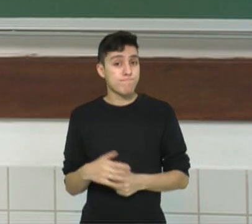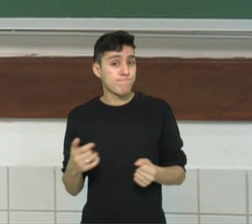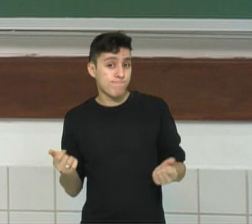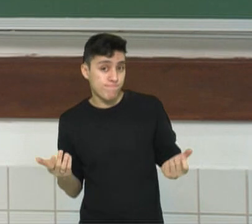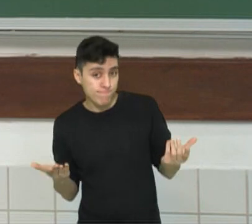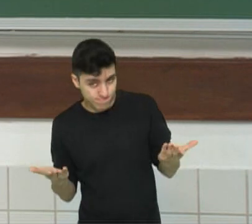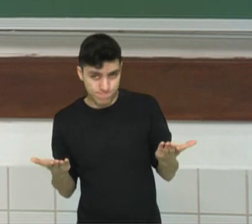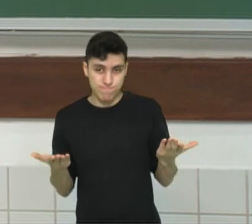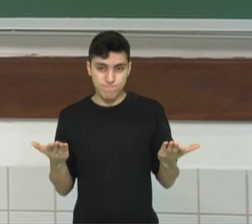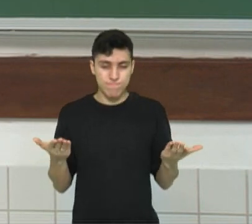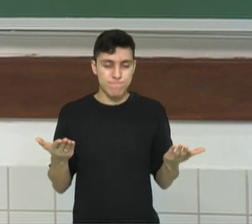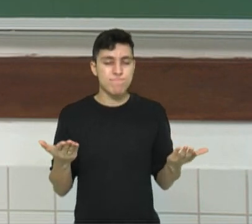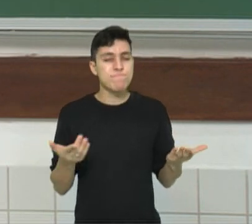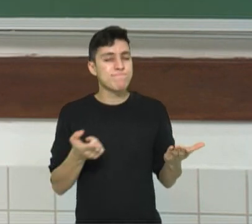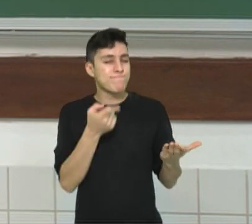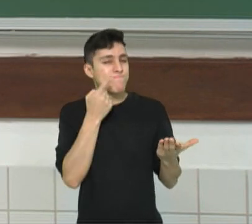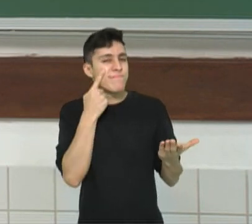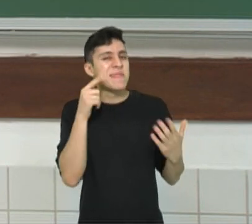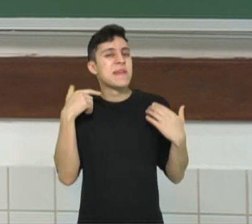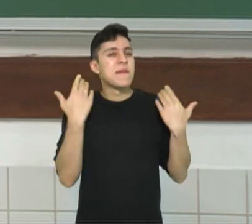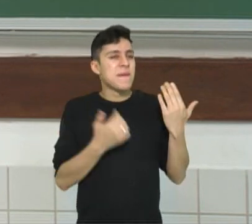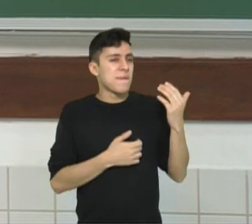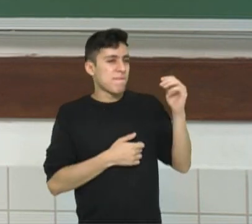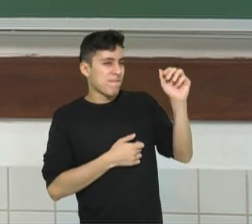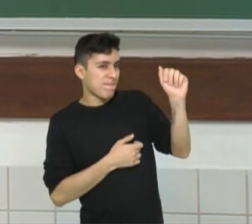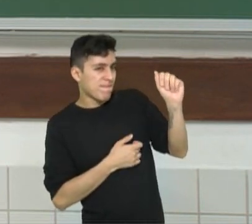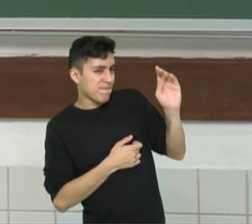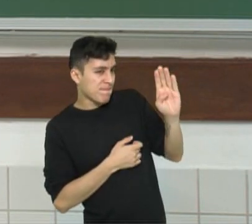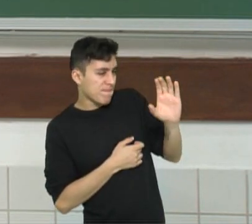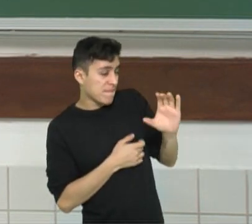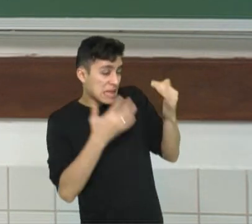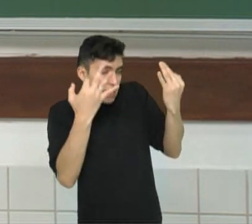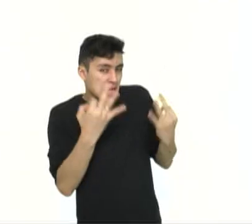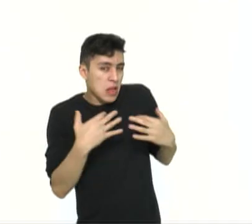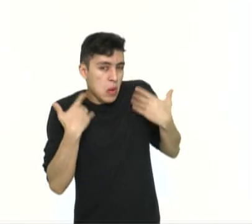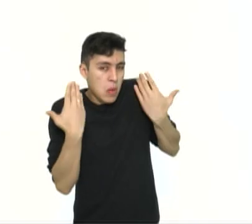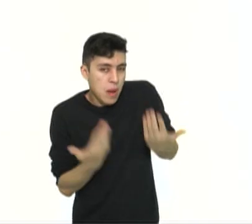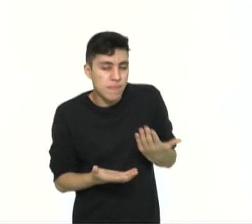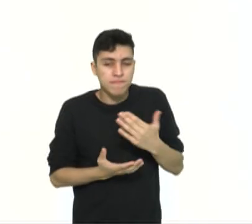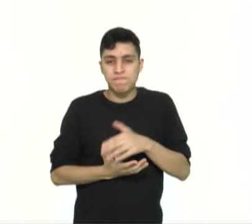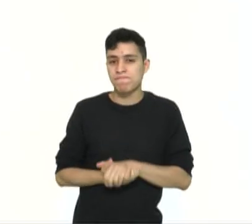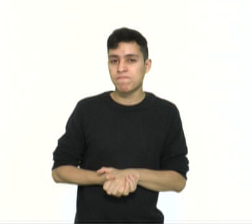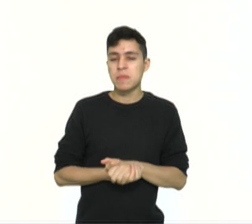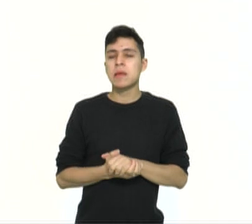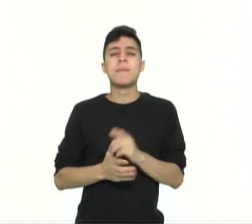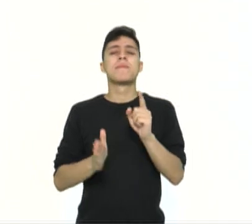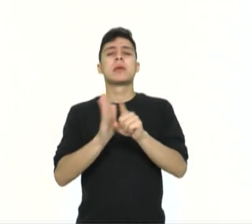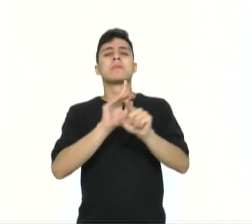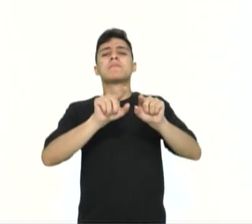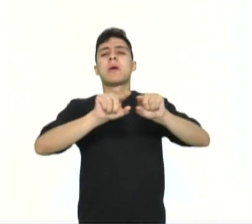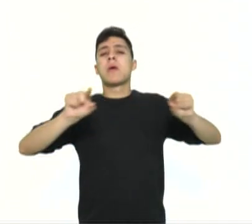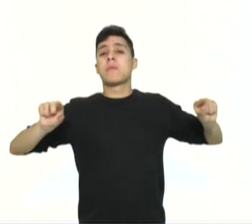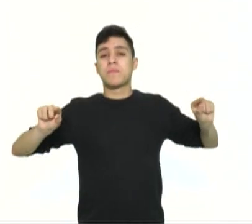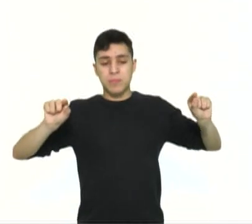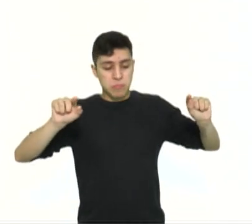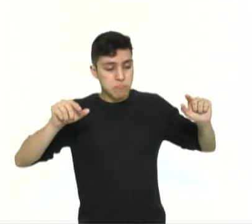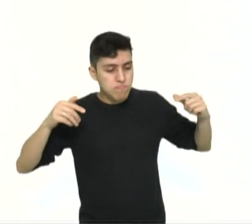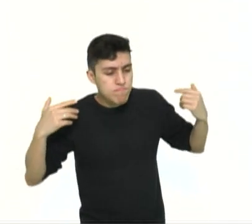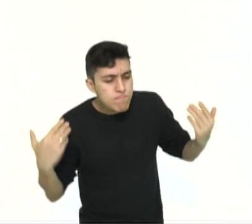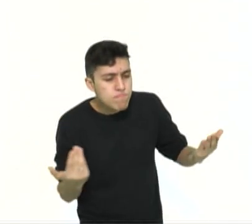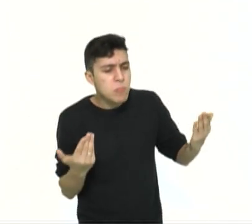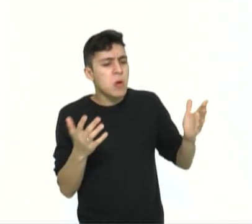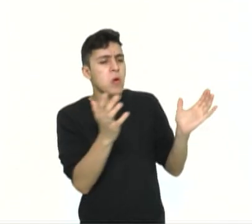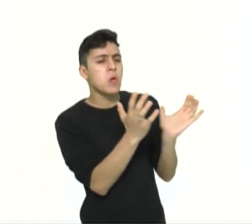Então, pessoal, vamos ver qual é a alternativa correta do nosso quiz? A pergunta era: quais os principais